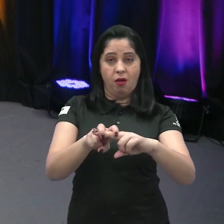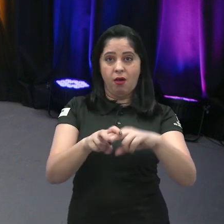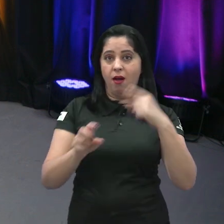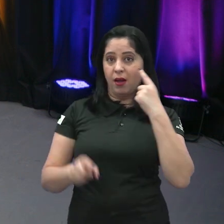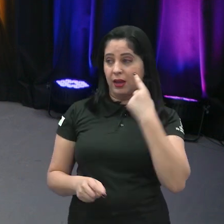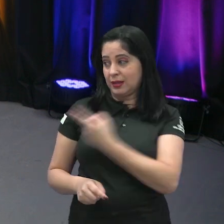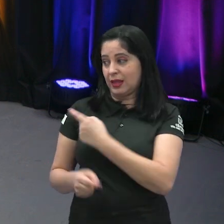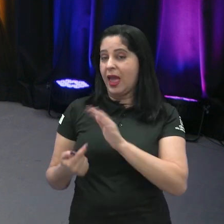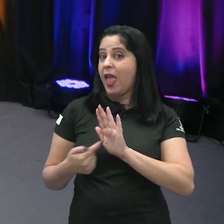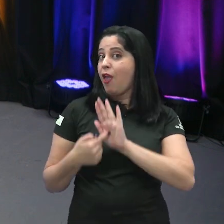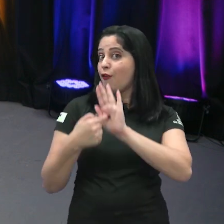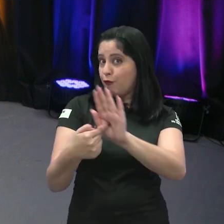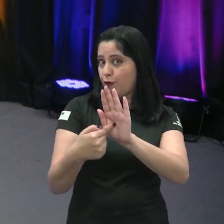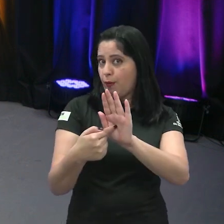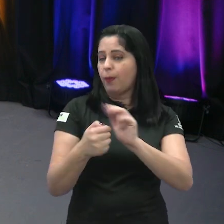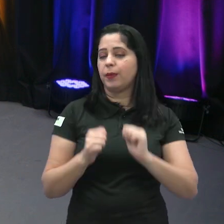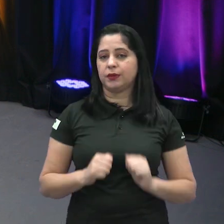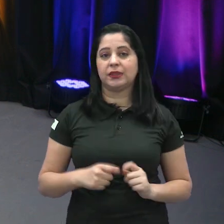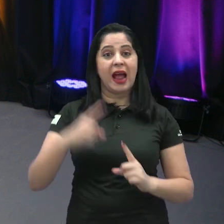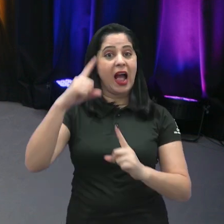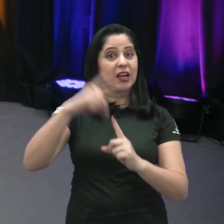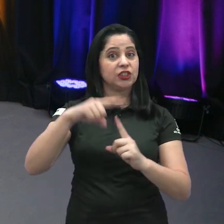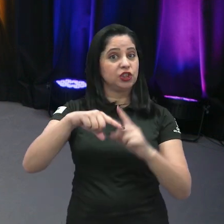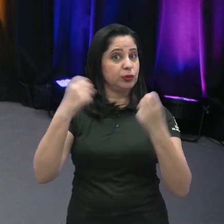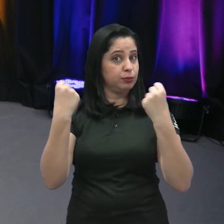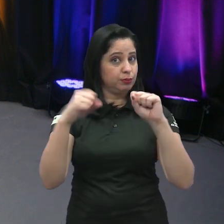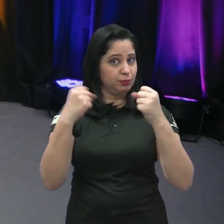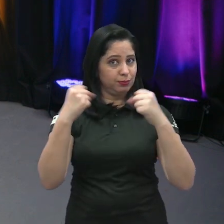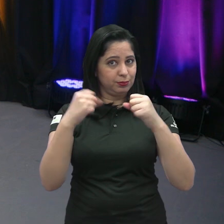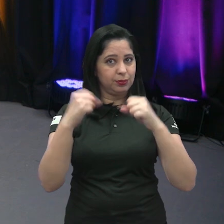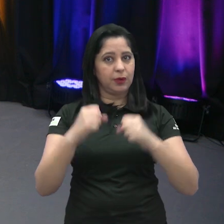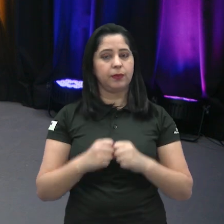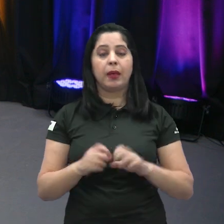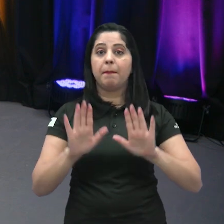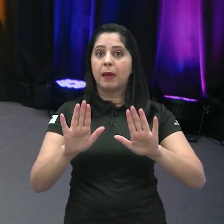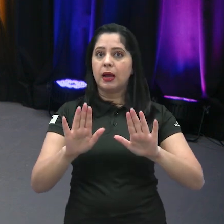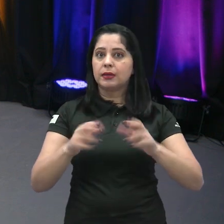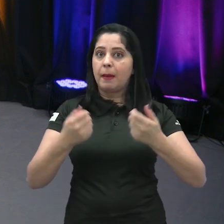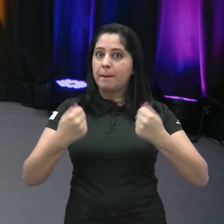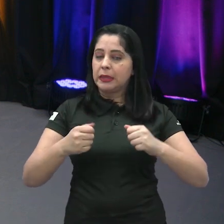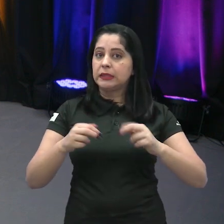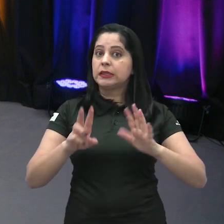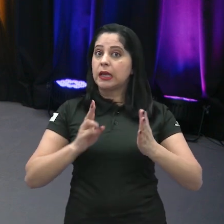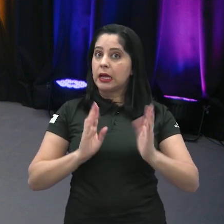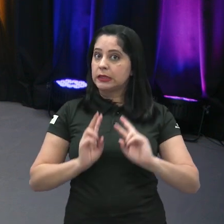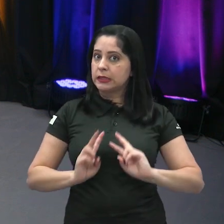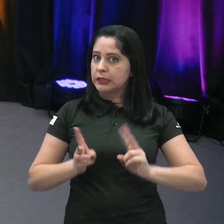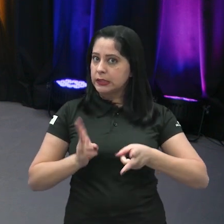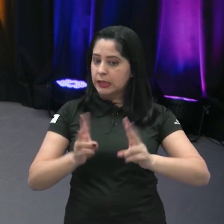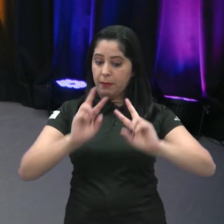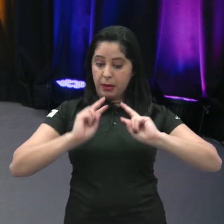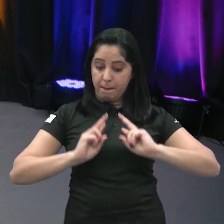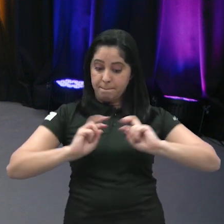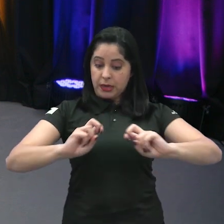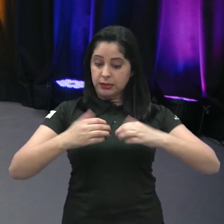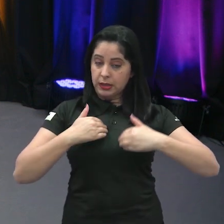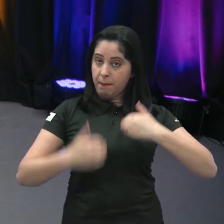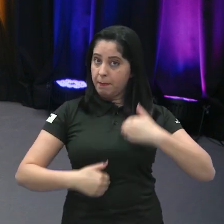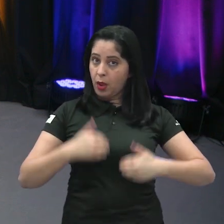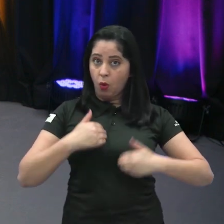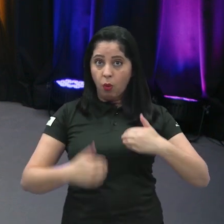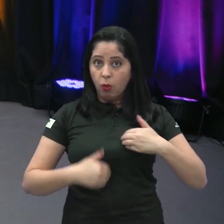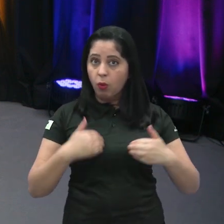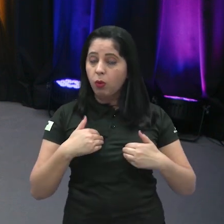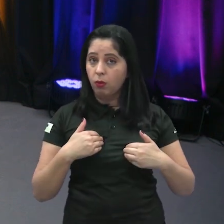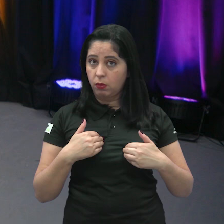aqui, onde eu vou demonstrar alguns exercícios que você pode fazer. E lembre-se, respeite sempre a limitação do seu corpo,